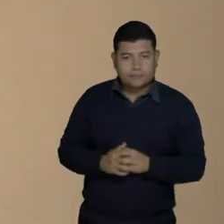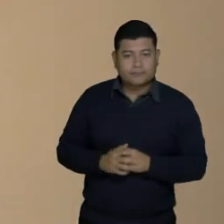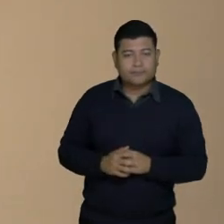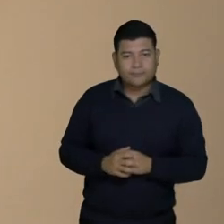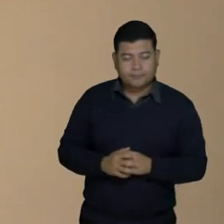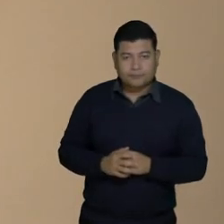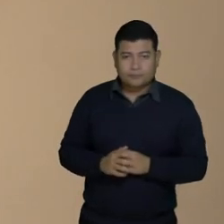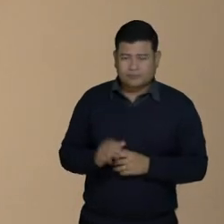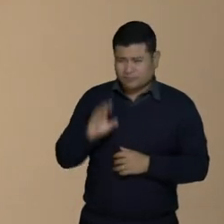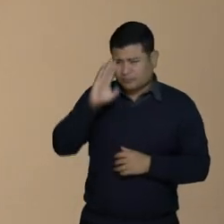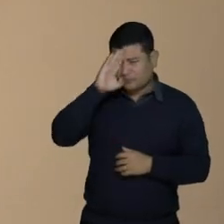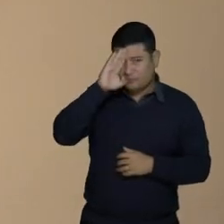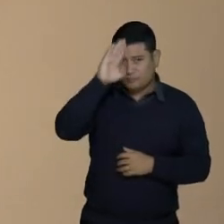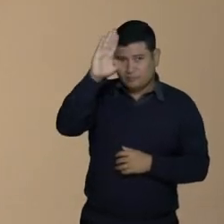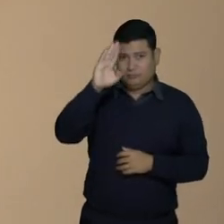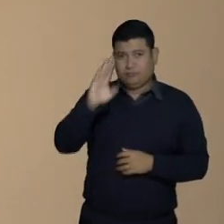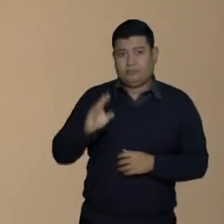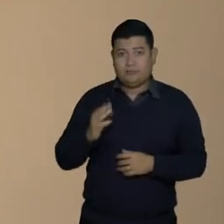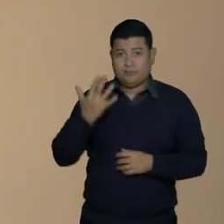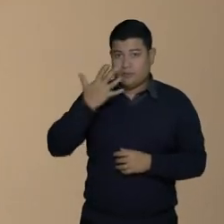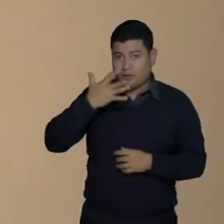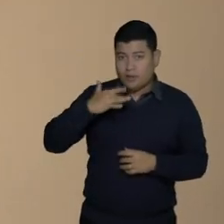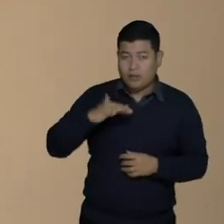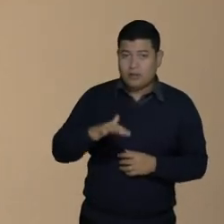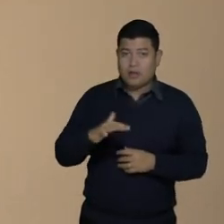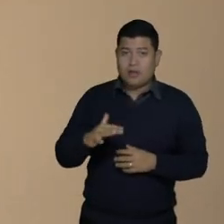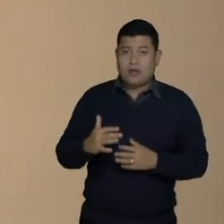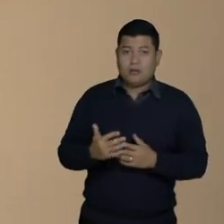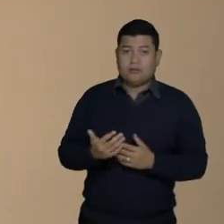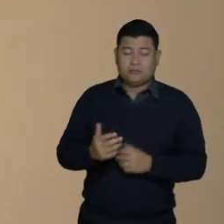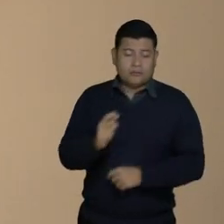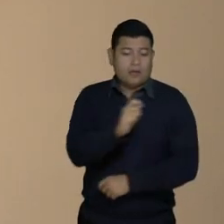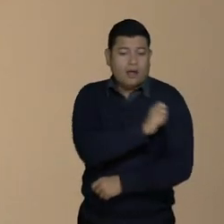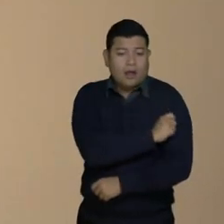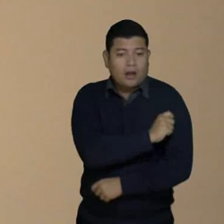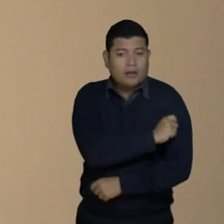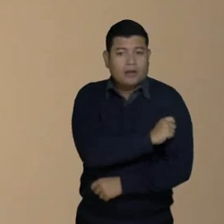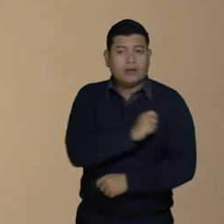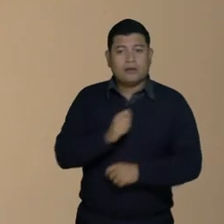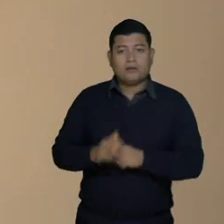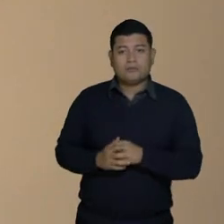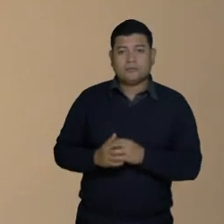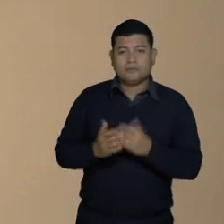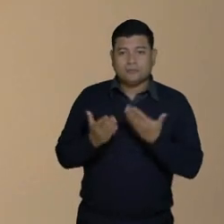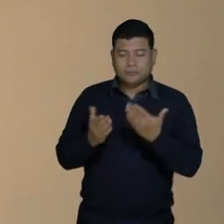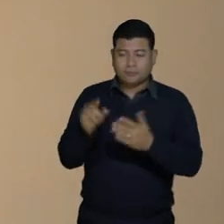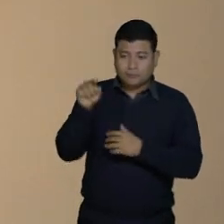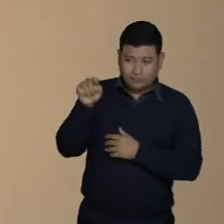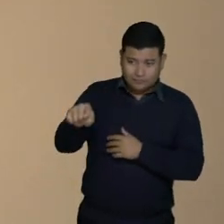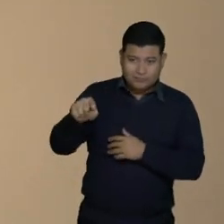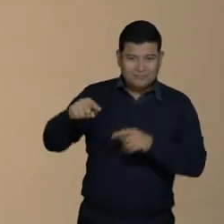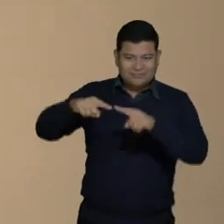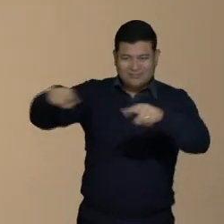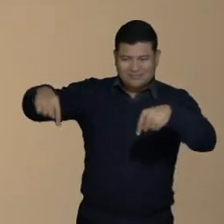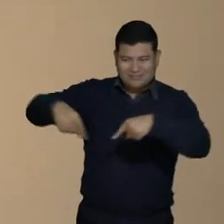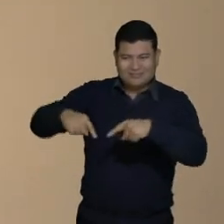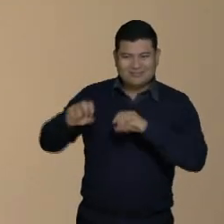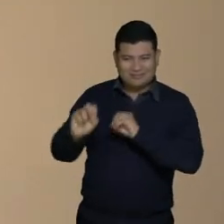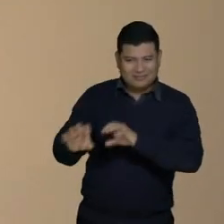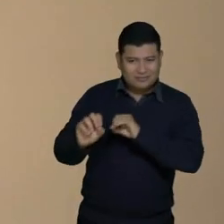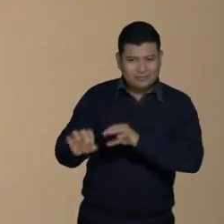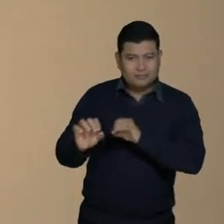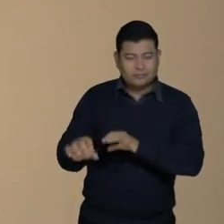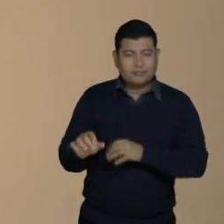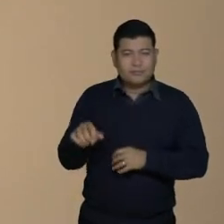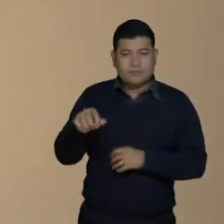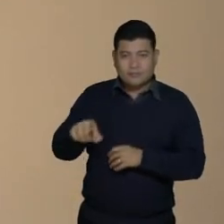principalmente com as crianças os estudantes que estão lá na sala de aula lá na sala de